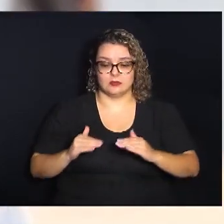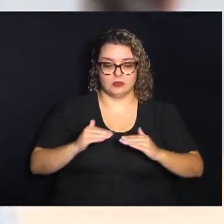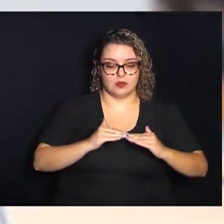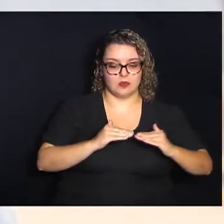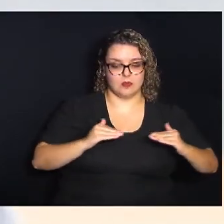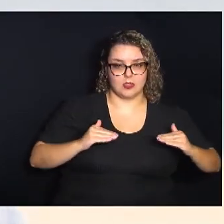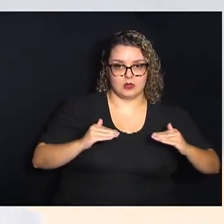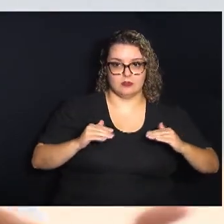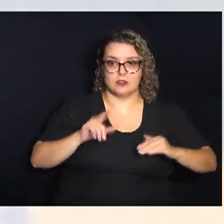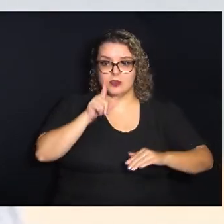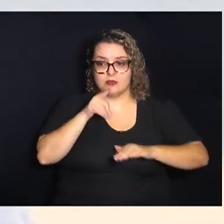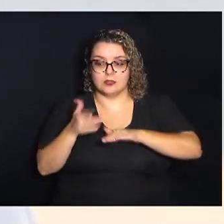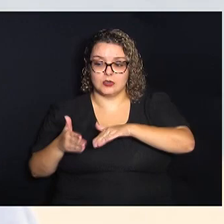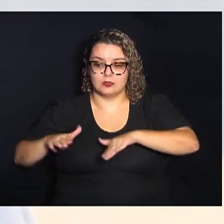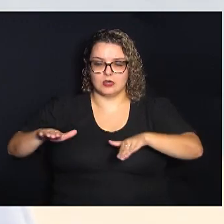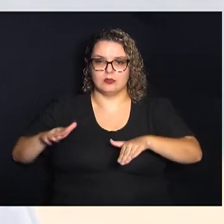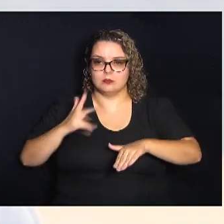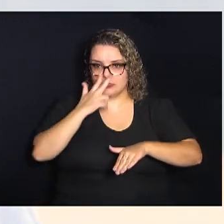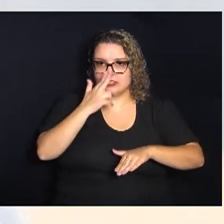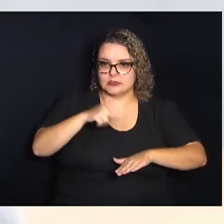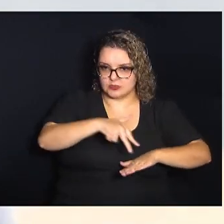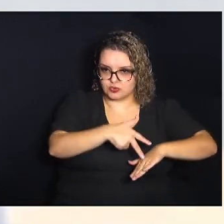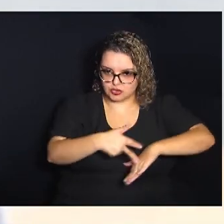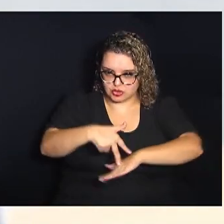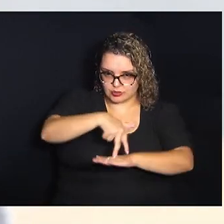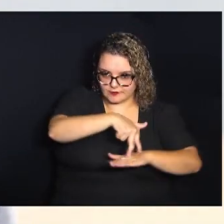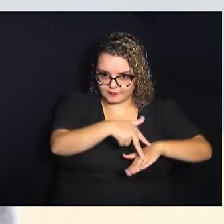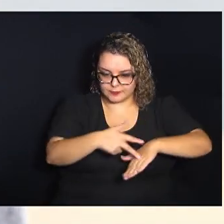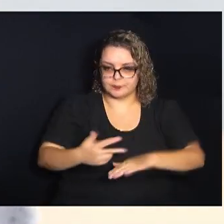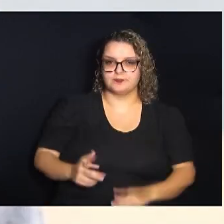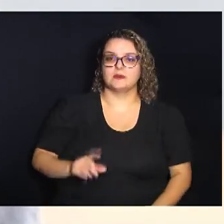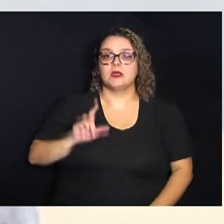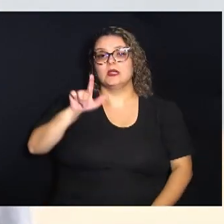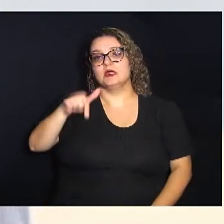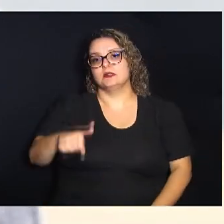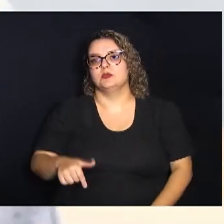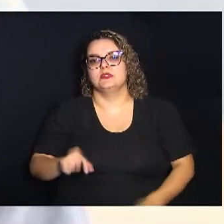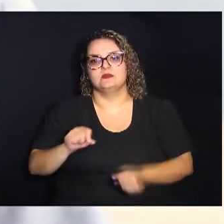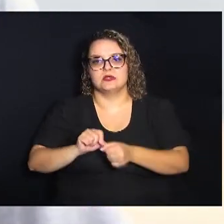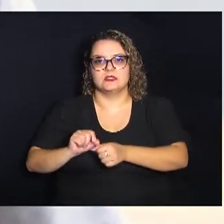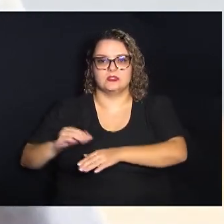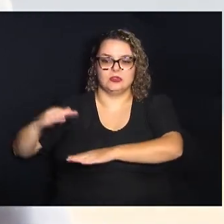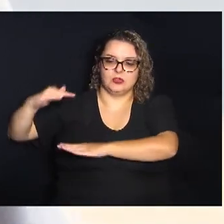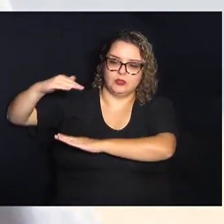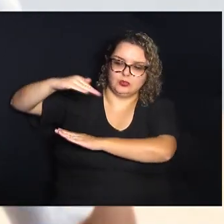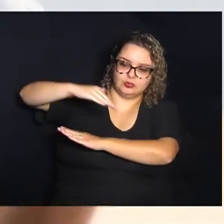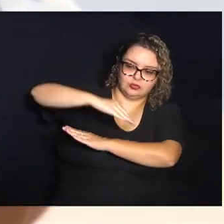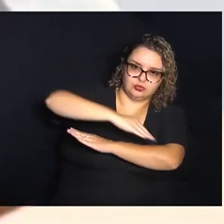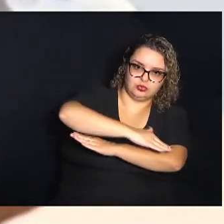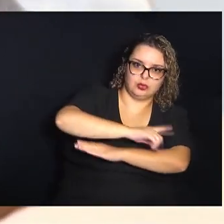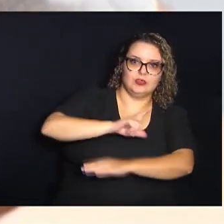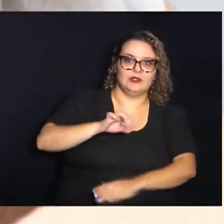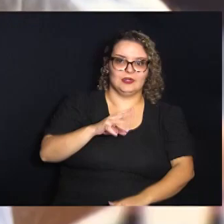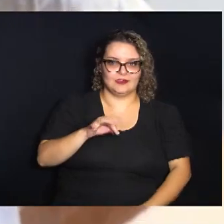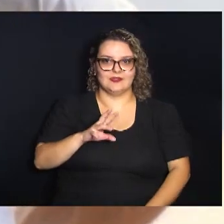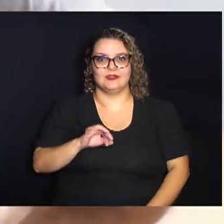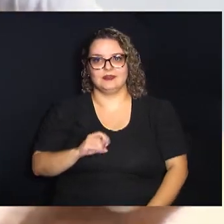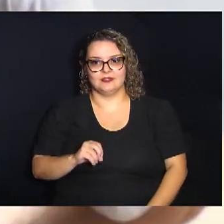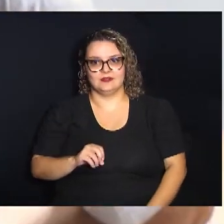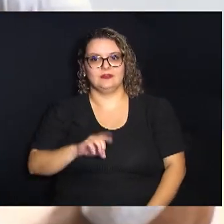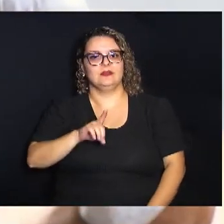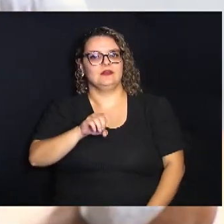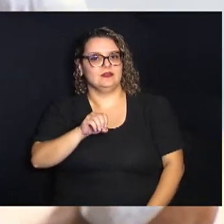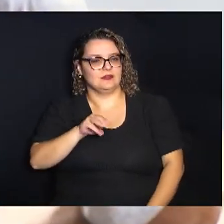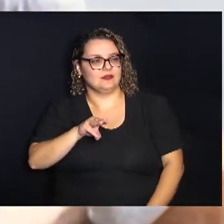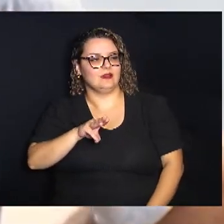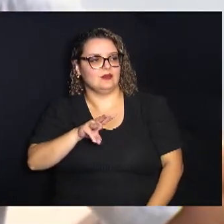onda. Após isso, aí o pessoal começou a fazer ladeira, que é... Downhill, né? Exatamente, descer